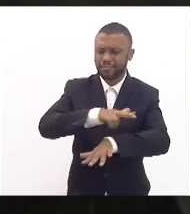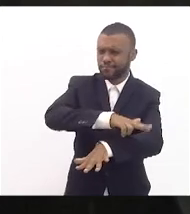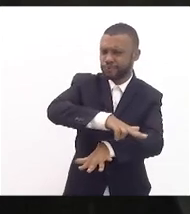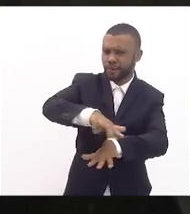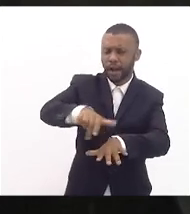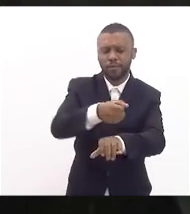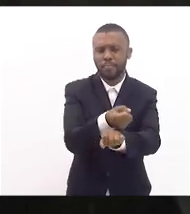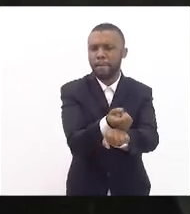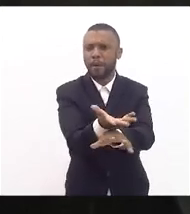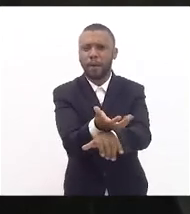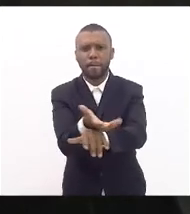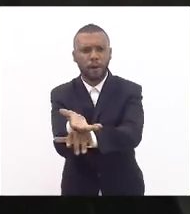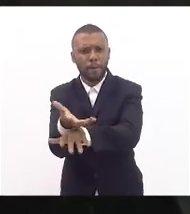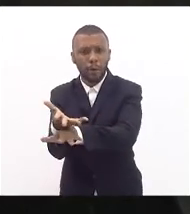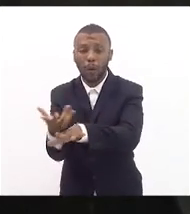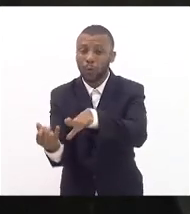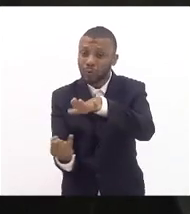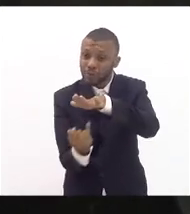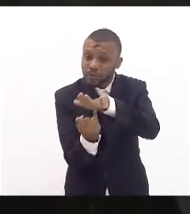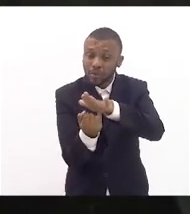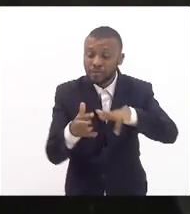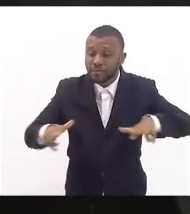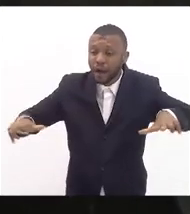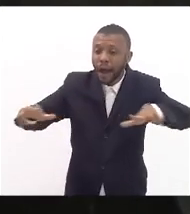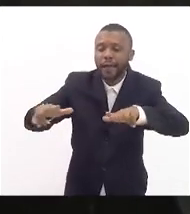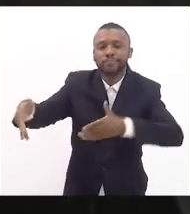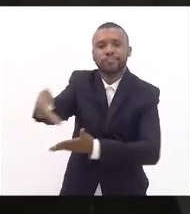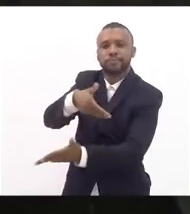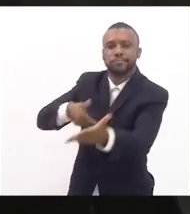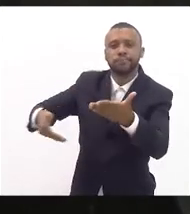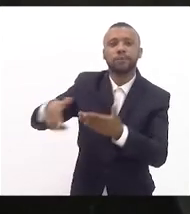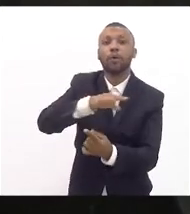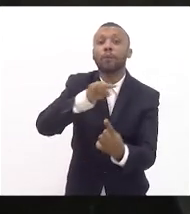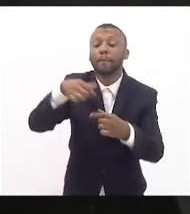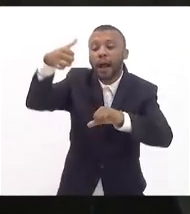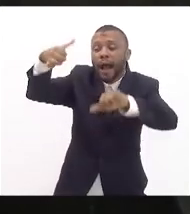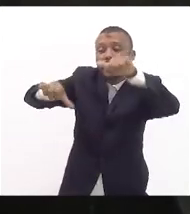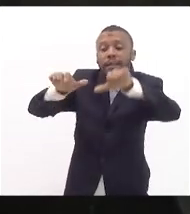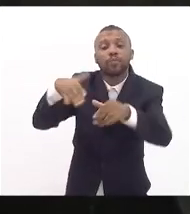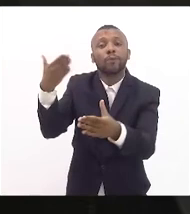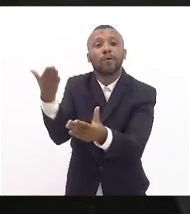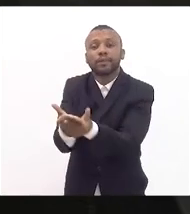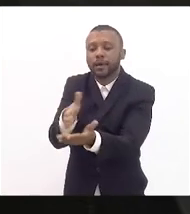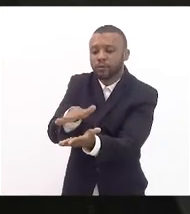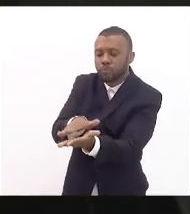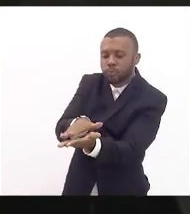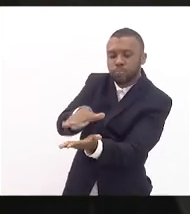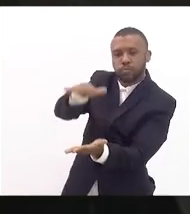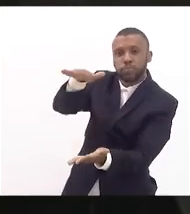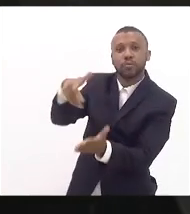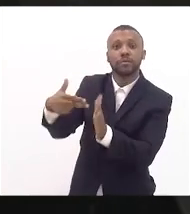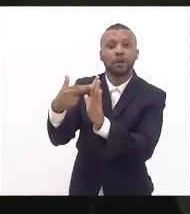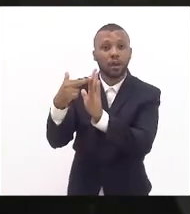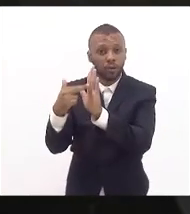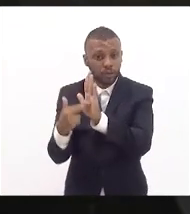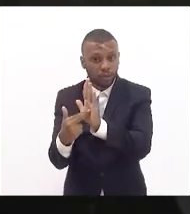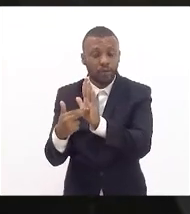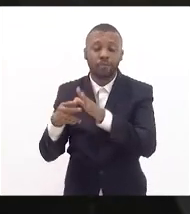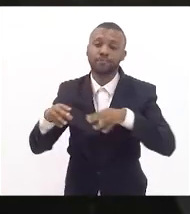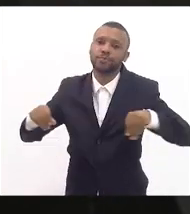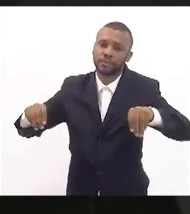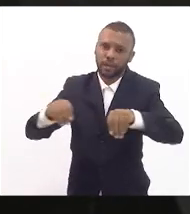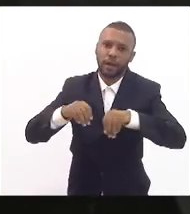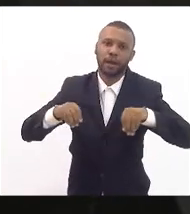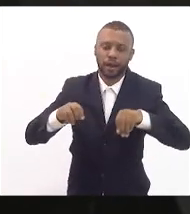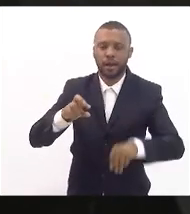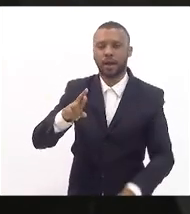e interinstitucional para análise dos processos de regularização fundiária, REURB,